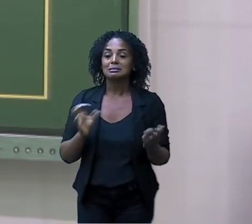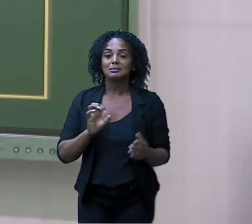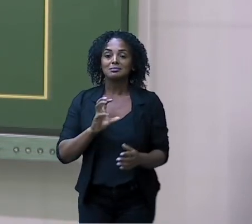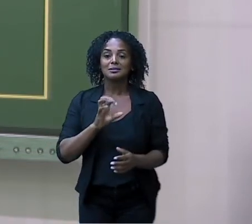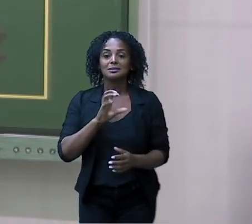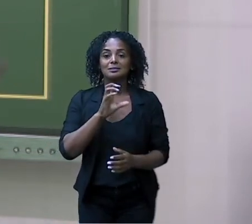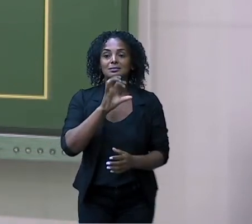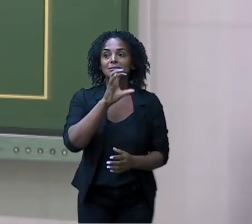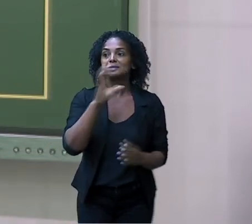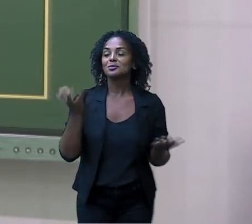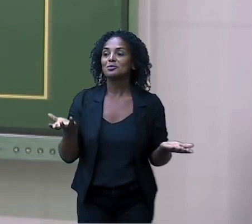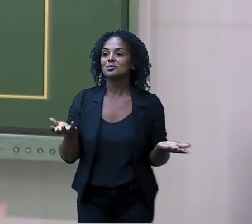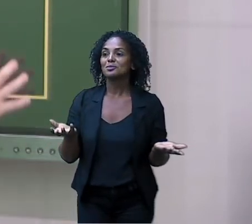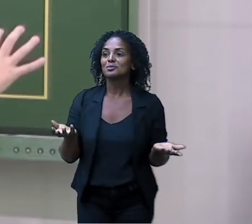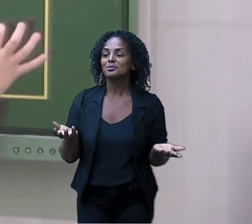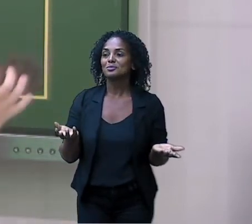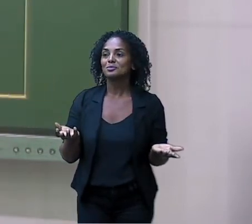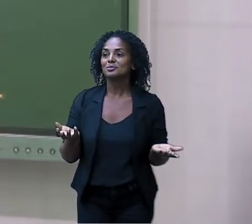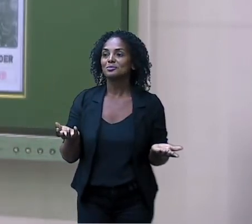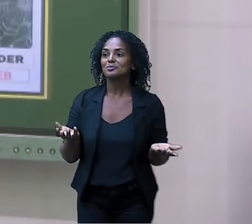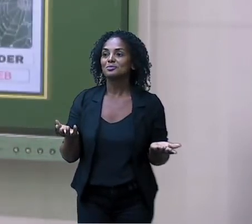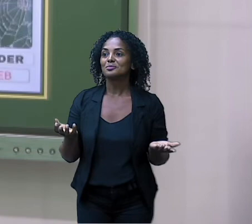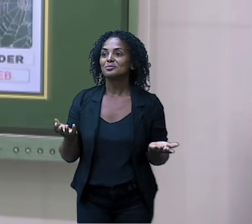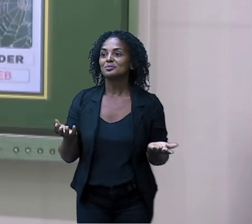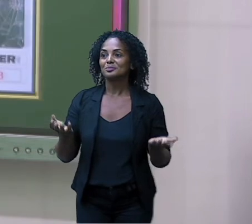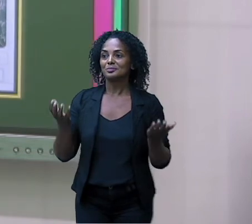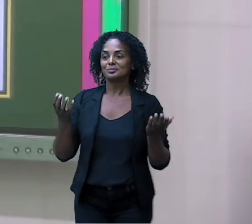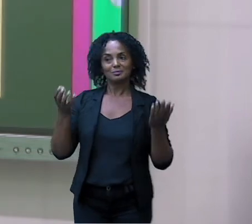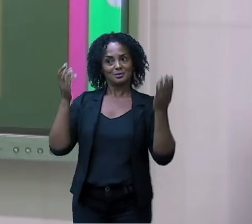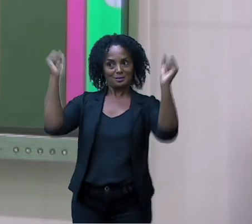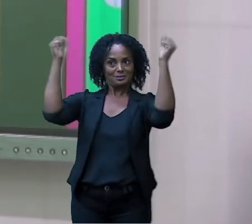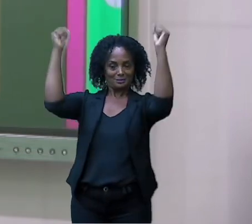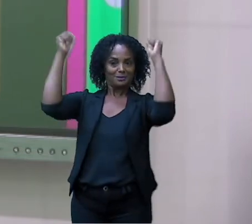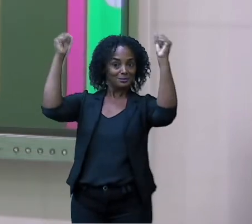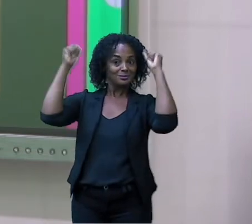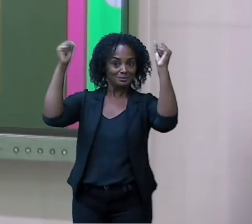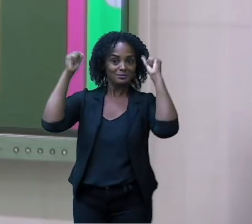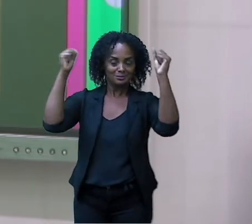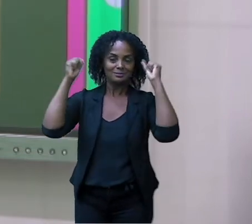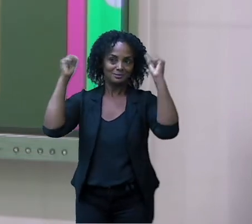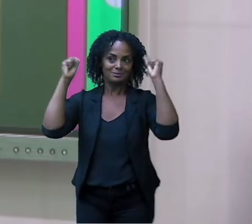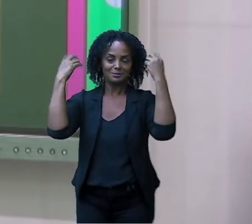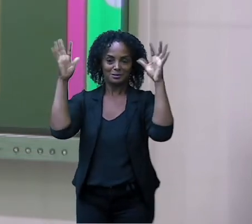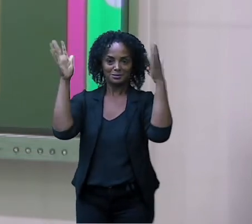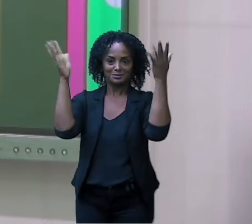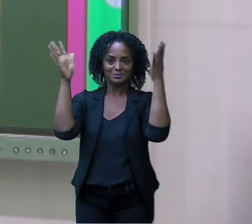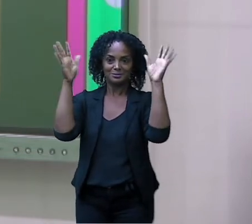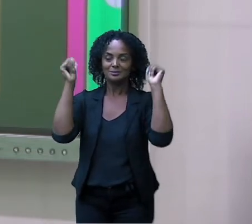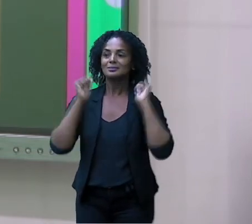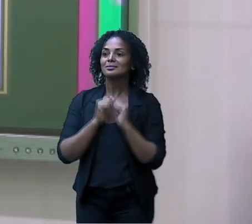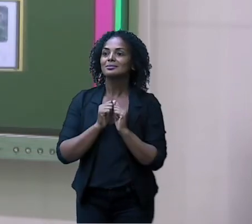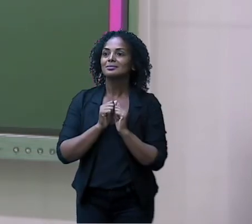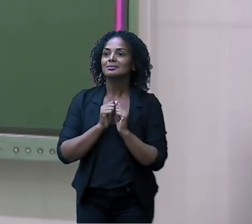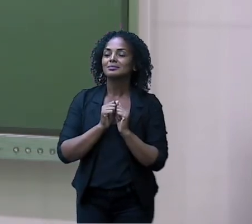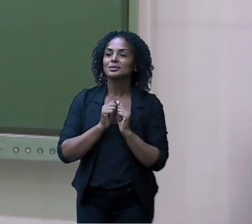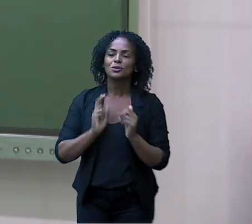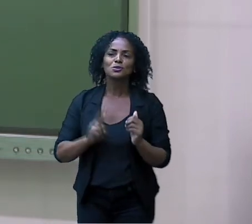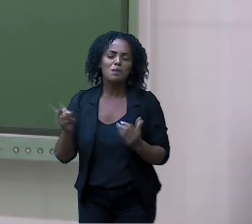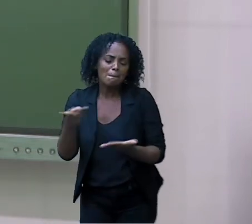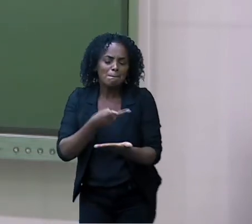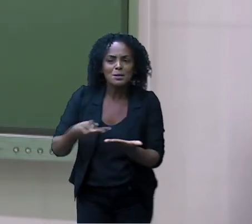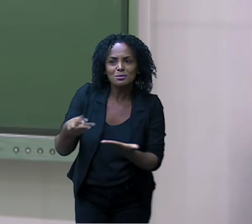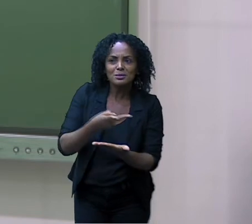Uma aranha. E aqui? Isso mesmo. Não, é isso aí, ó. Good. Vamos